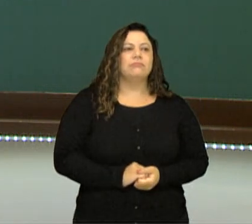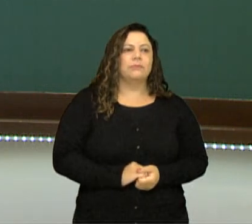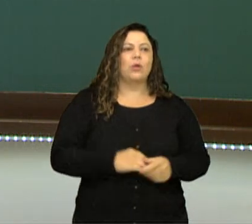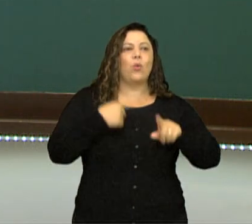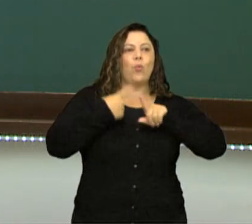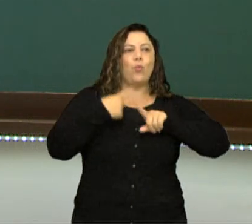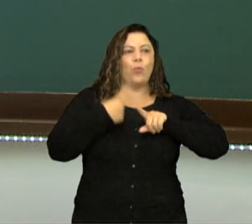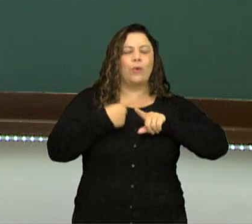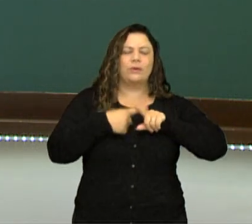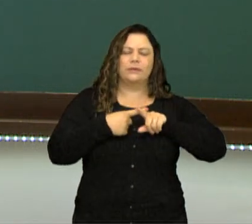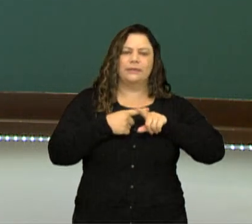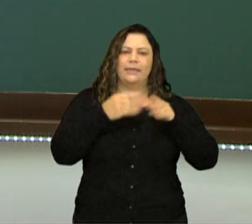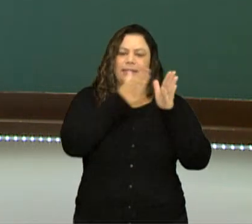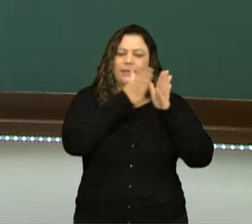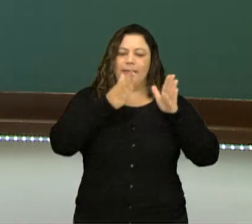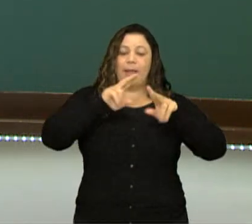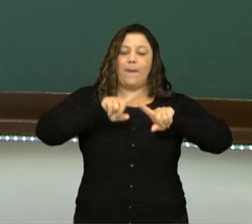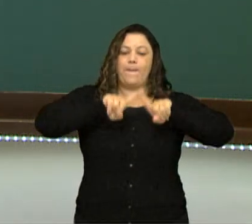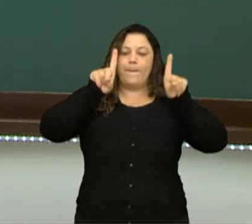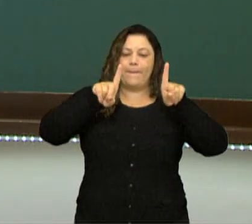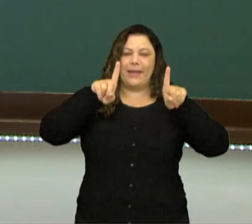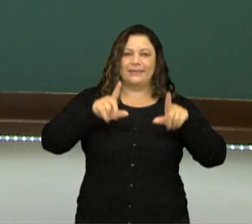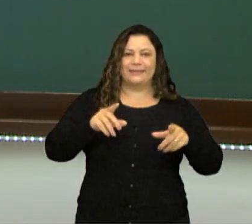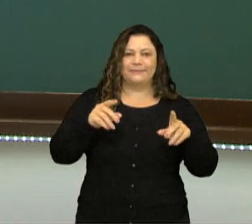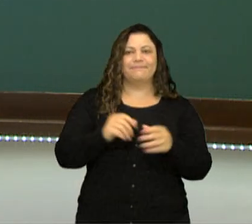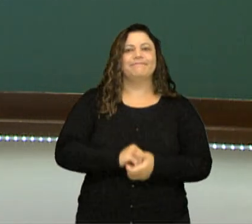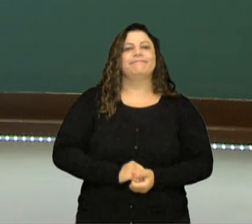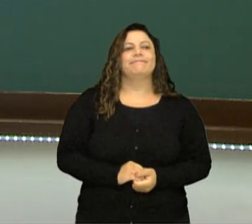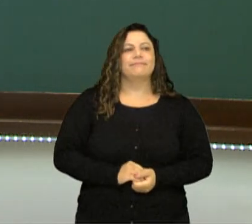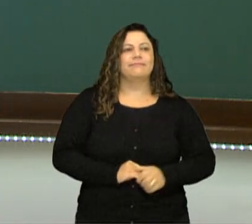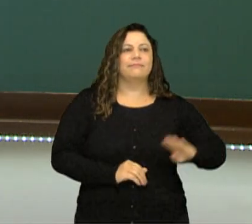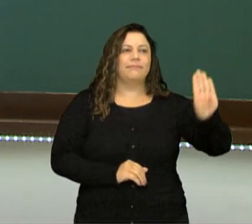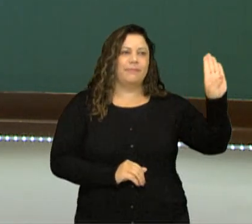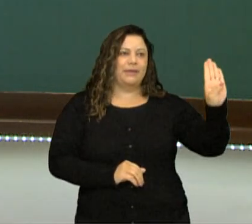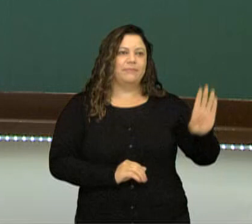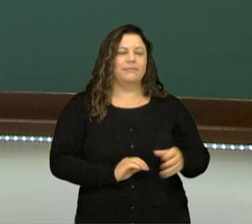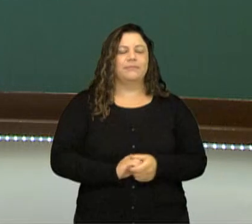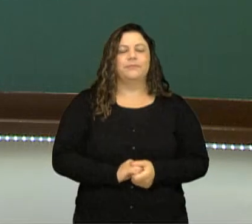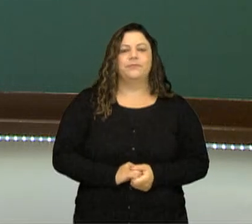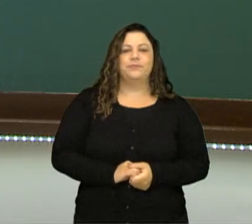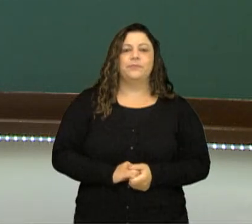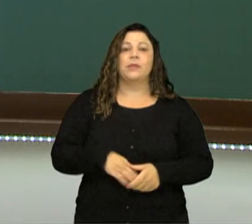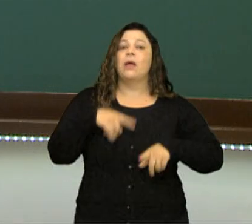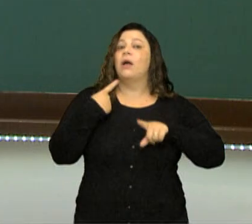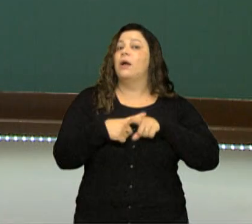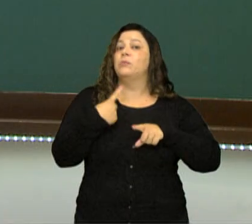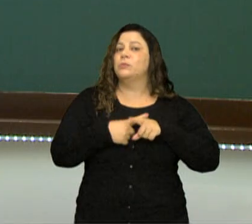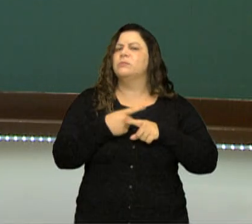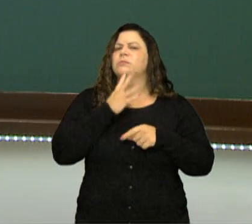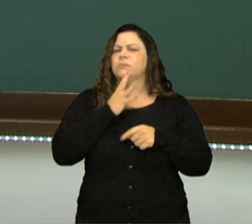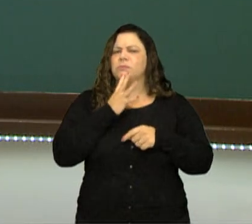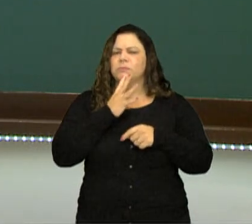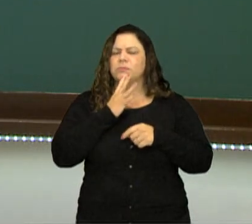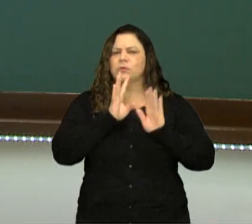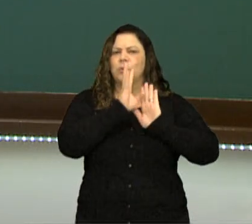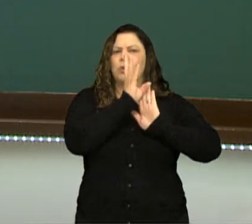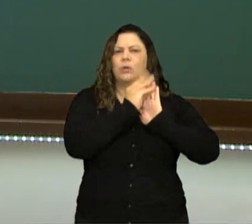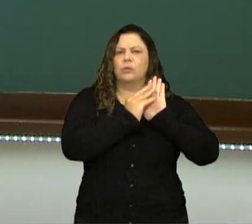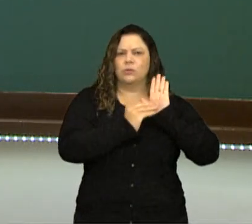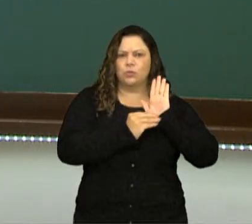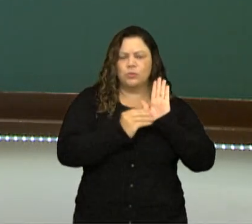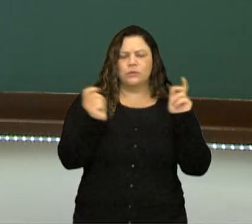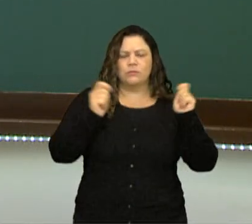porque ocorre o mas também. Letra B, portanto conhece o conteúdo. Nós temos uma